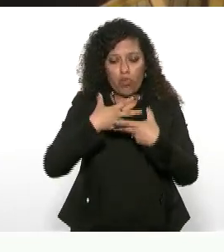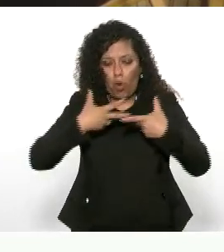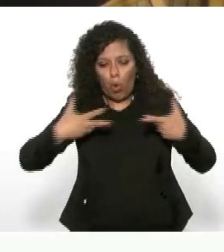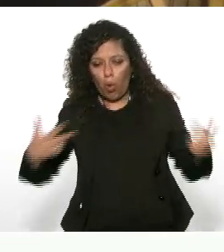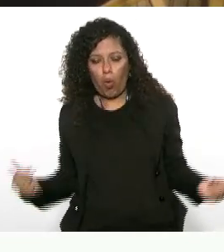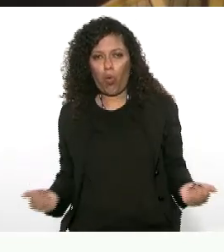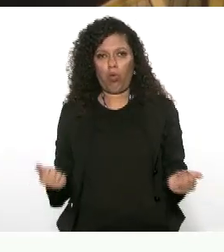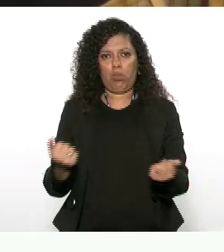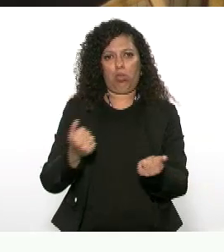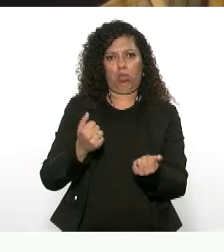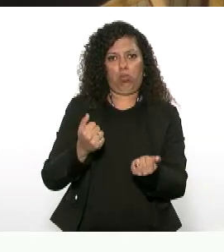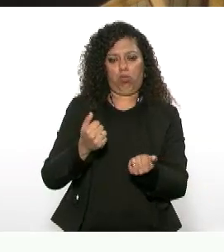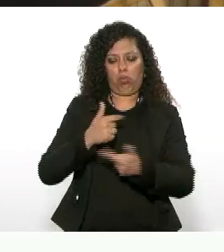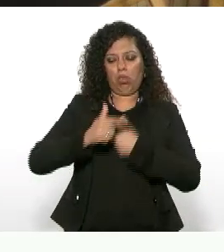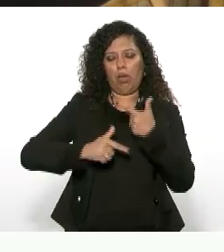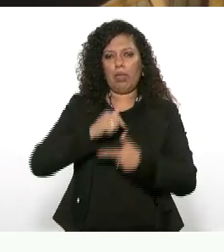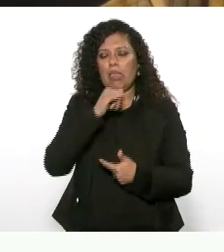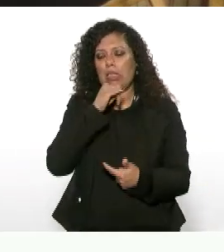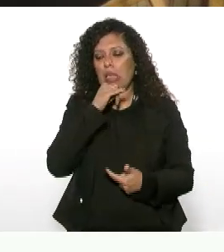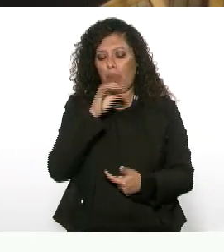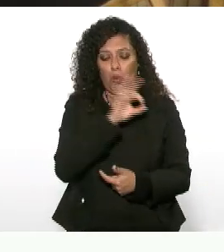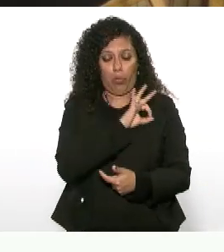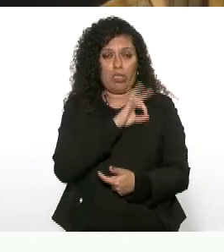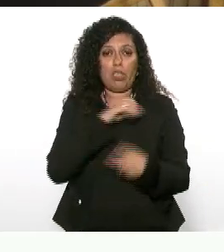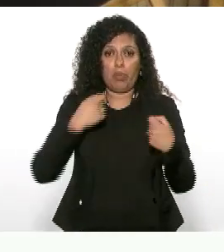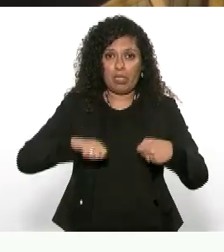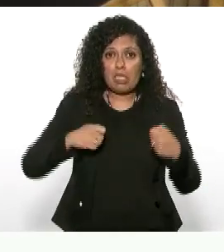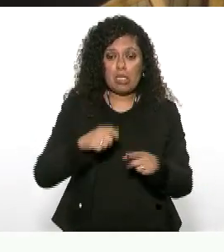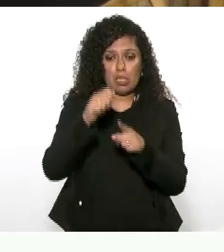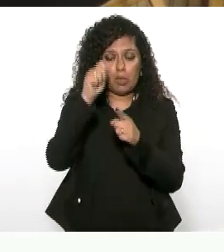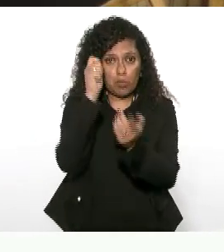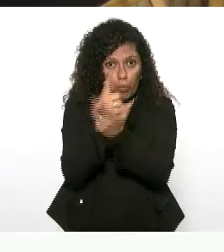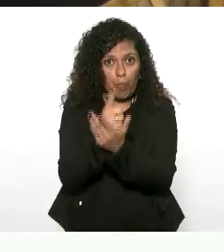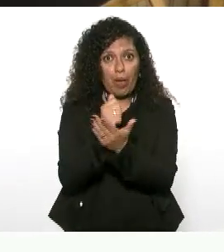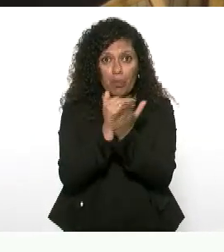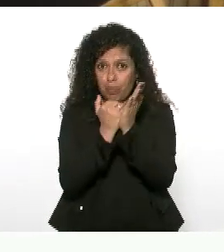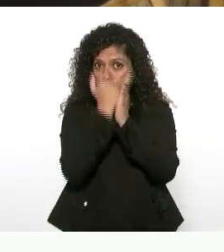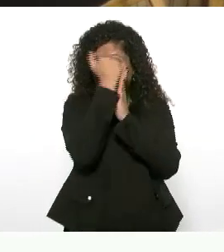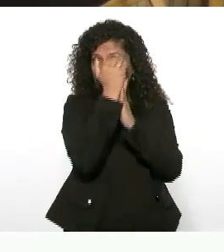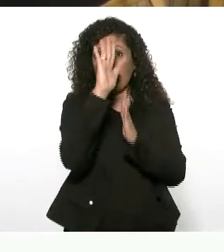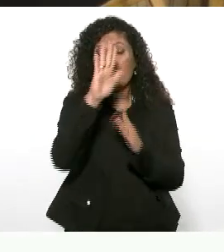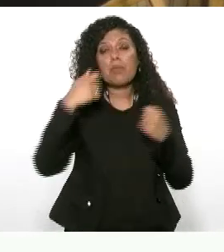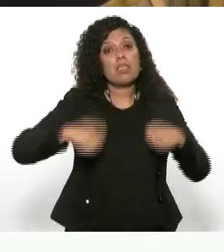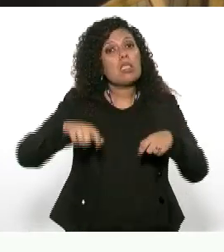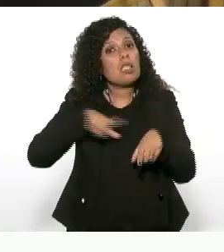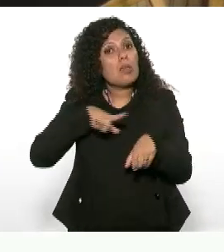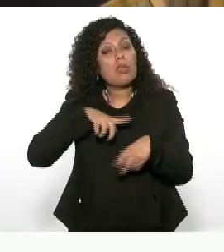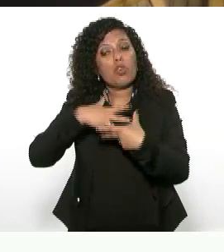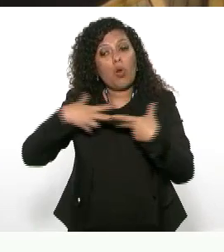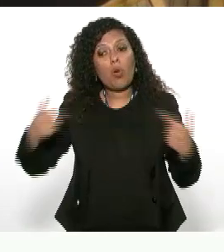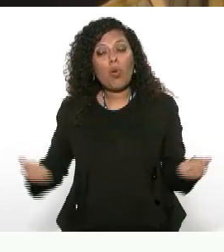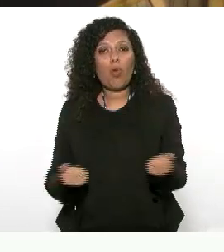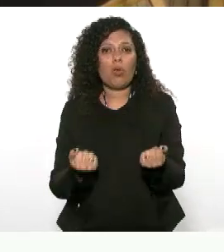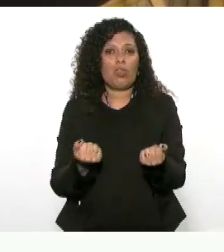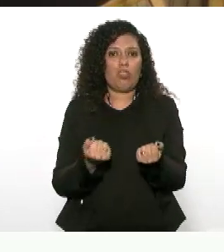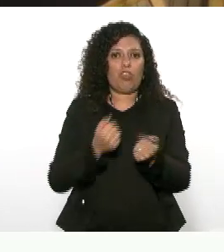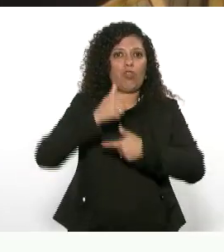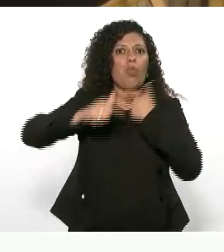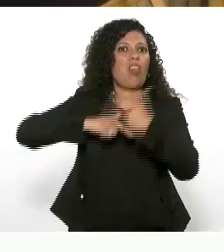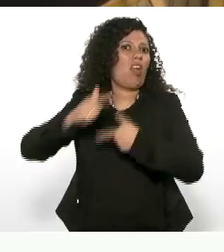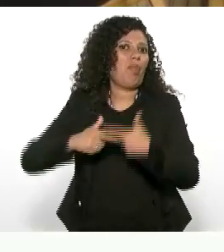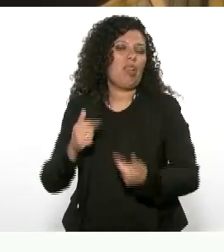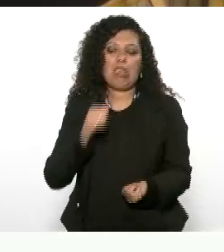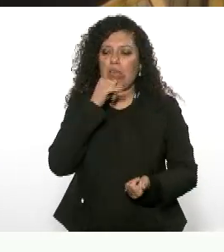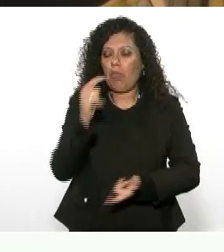materiais também de trabalho. O policial precisa de salário, mas ele precisa também de recurso para trabalhar. Ele precisa